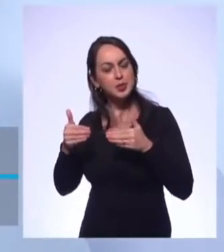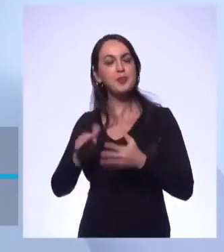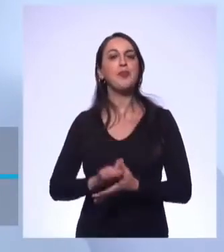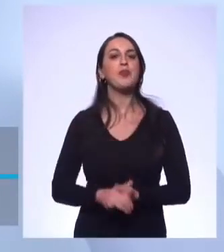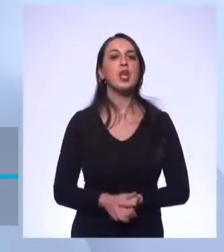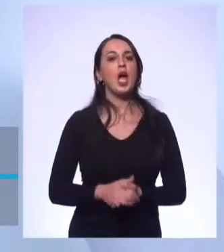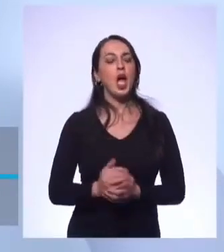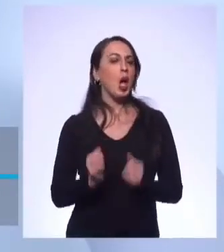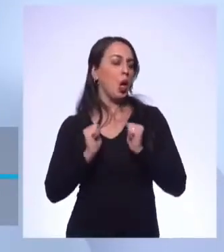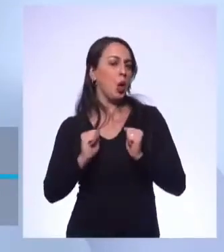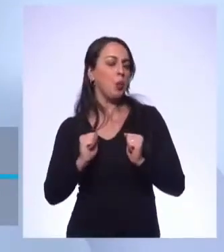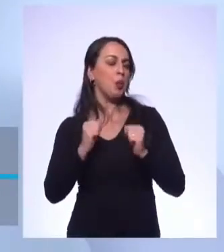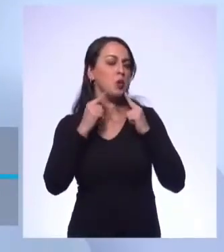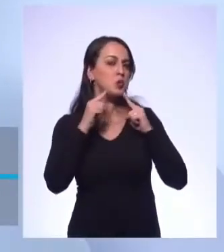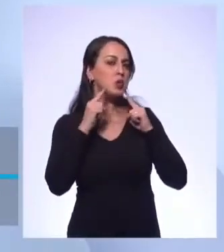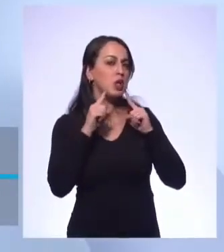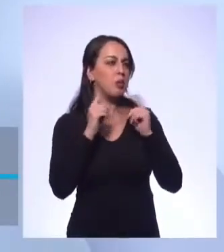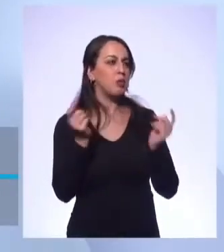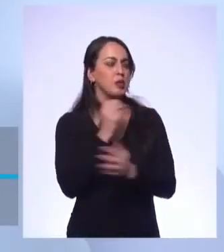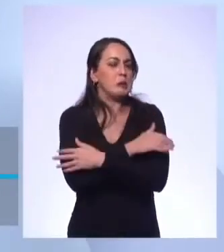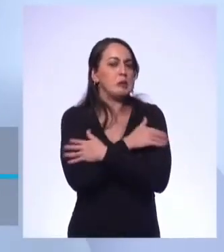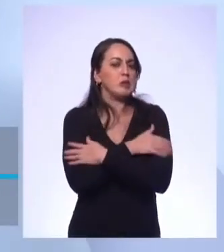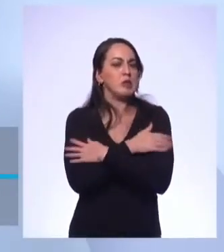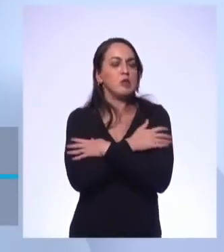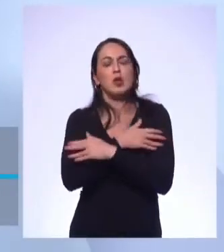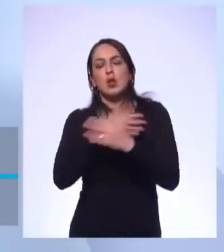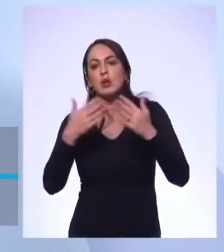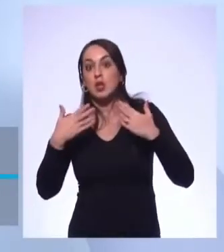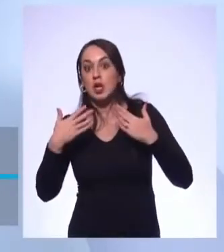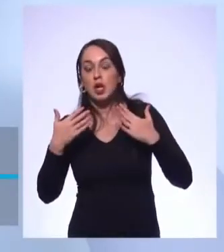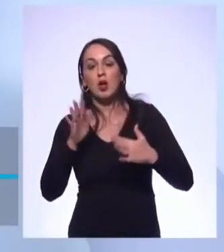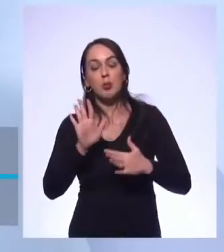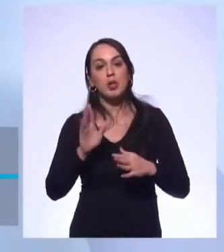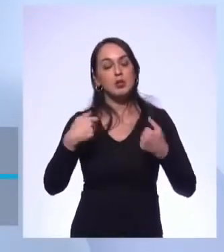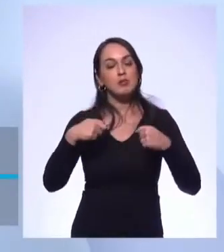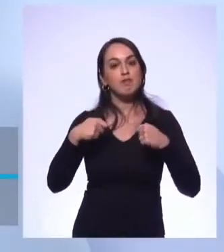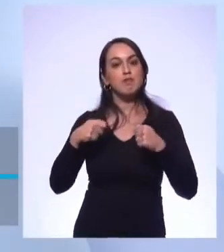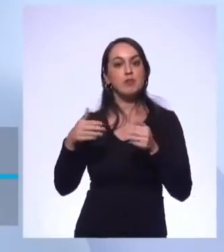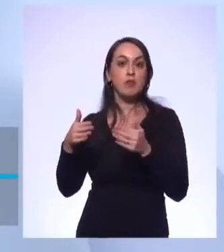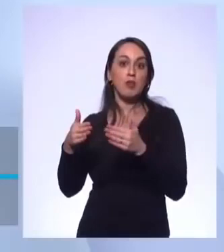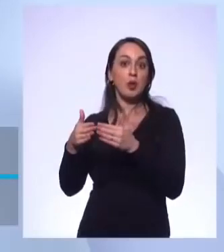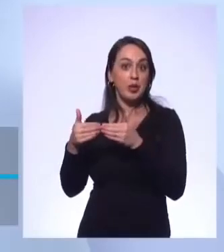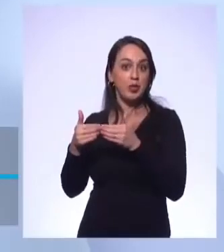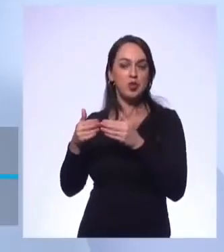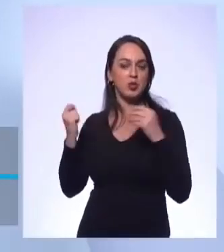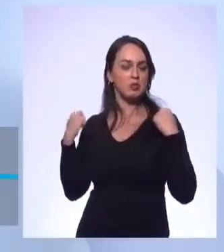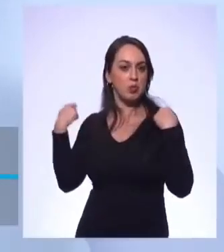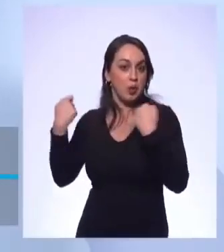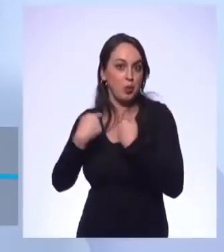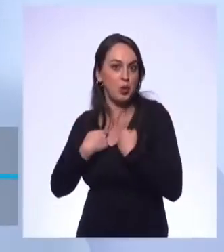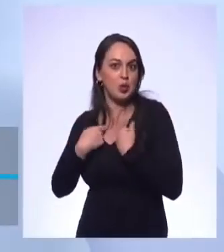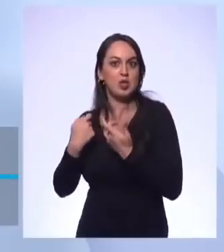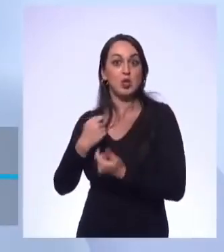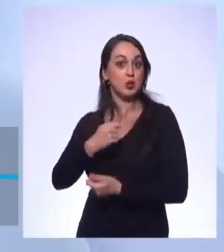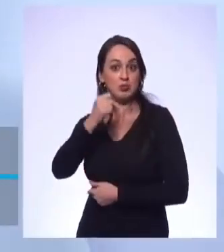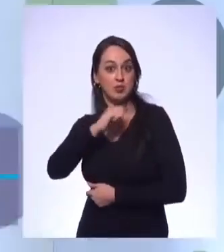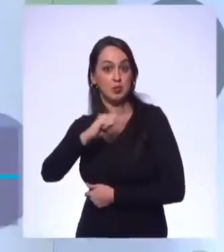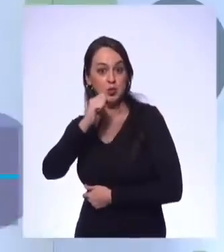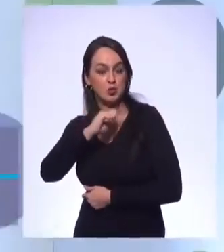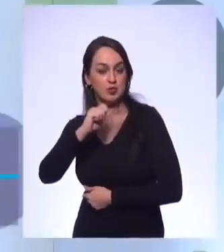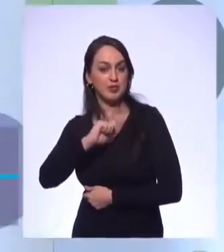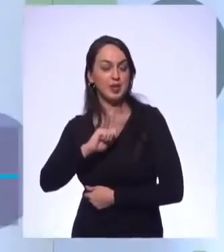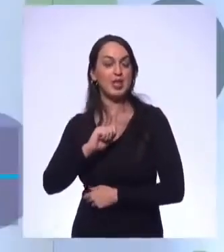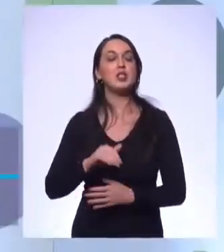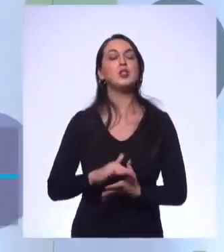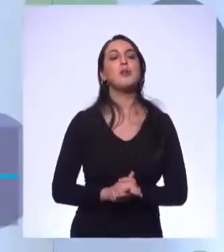posso reclamar que tá frio, tá calor, mas eu tenho que pedir alguma coisa. Peço uma blusa, peço um sorvete, né? Então, Mas olha,